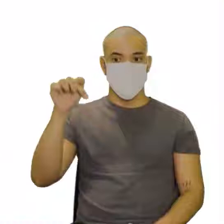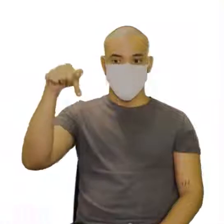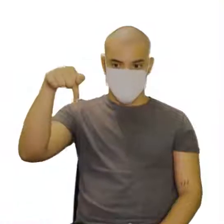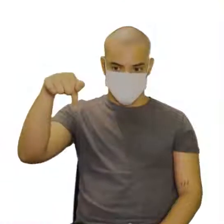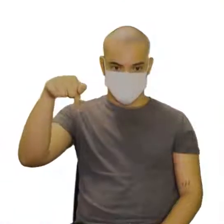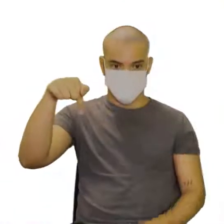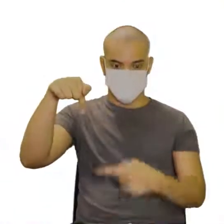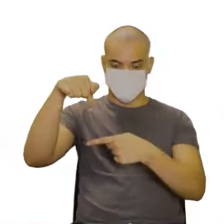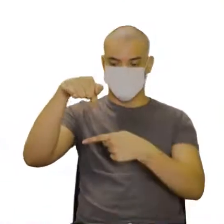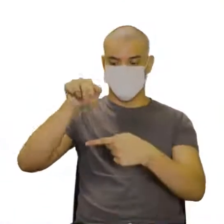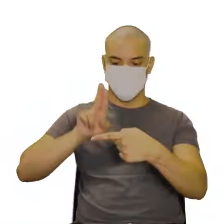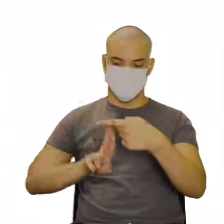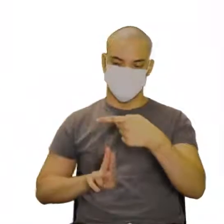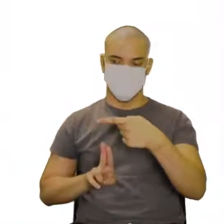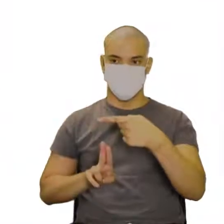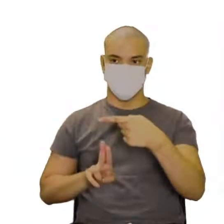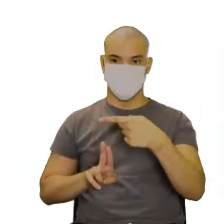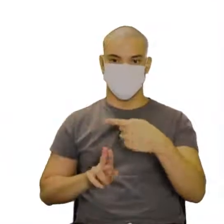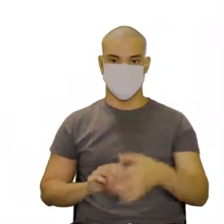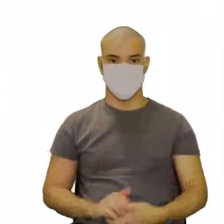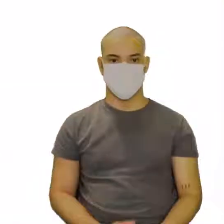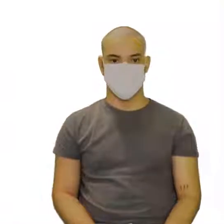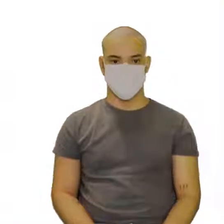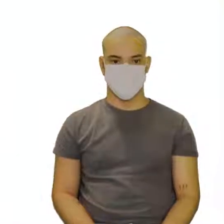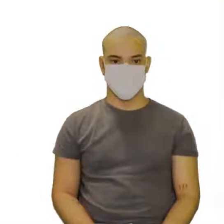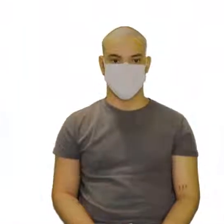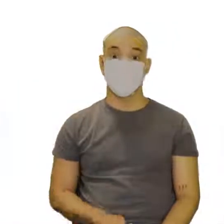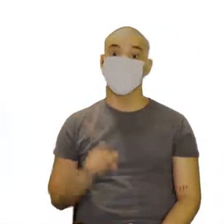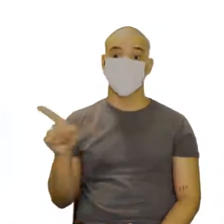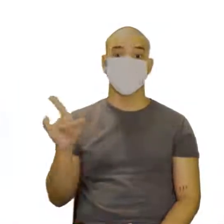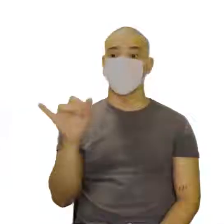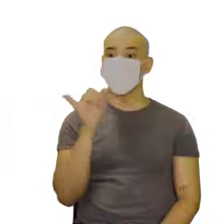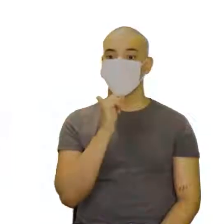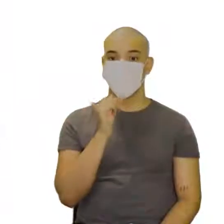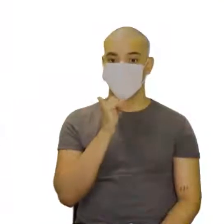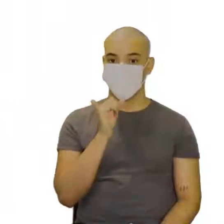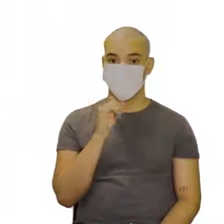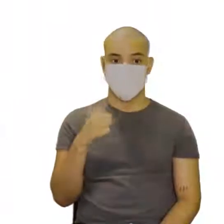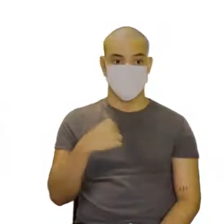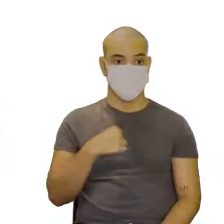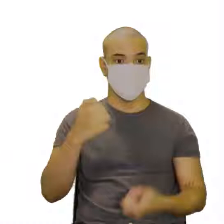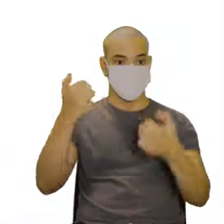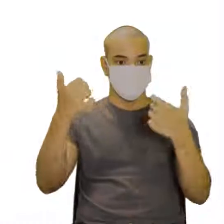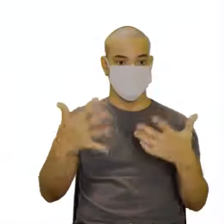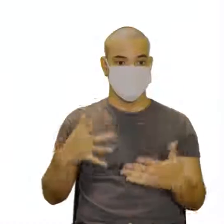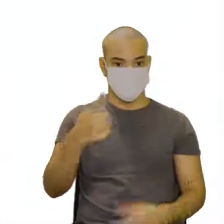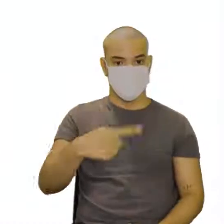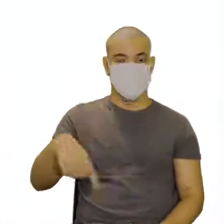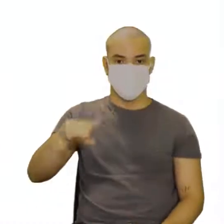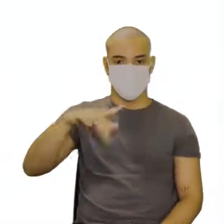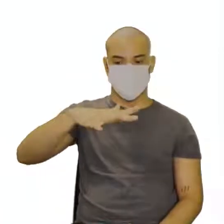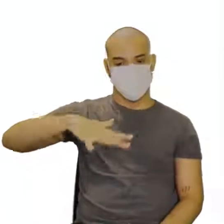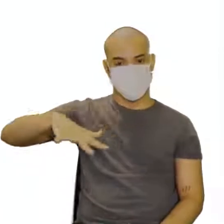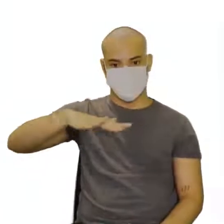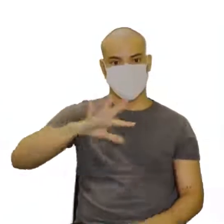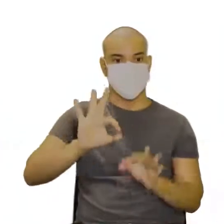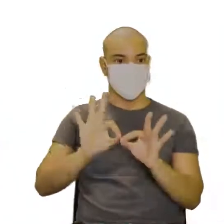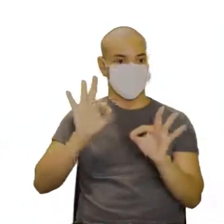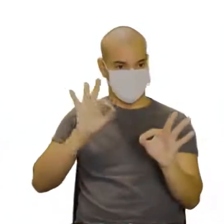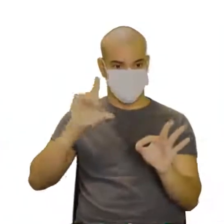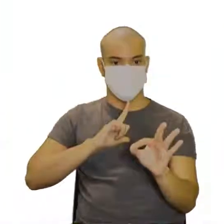também com a tensão, ok? Neste caso aqui, quando eu falei para vocês que a área e a distância